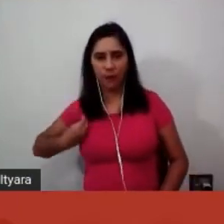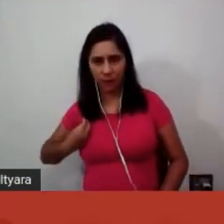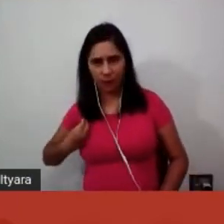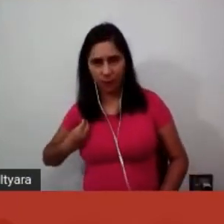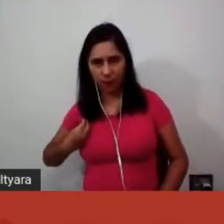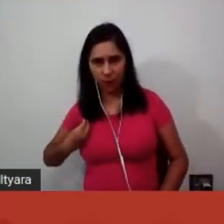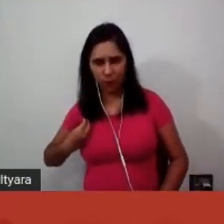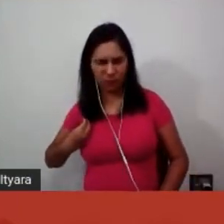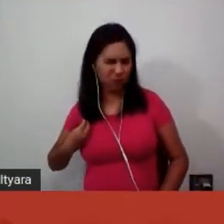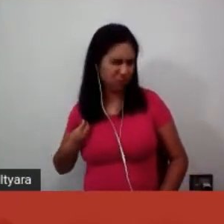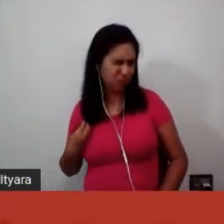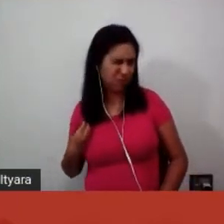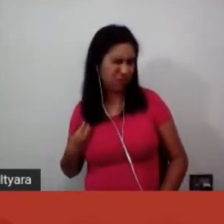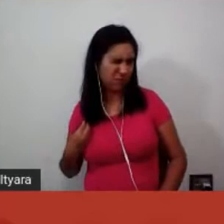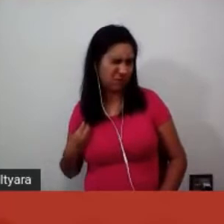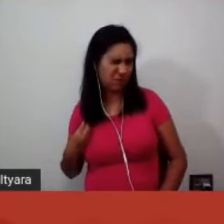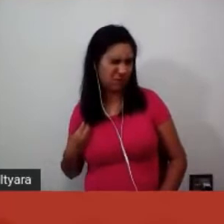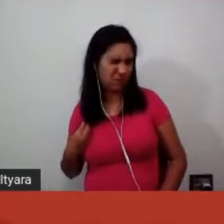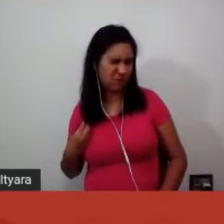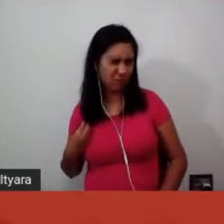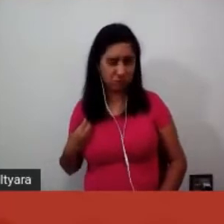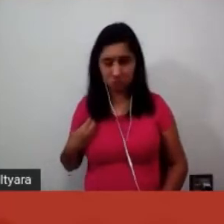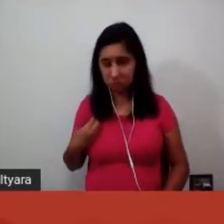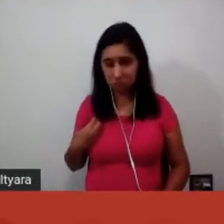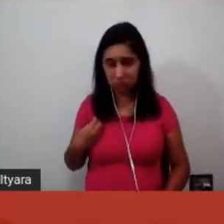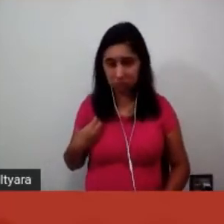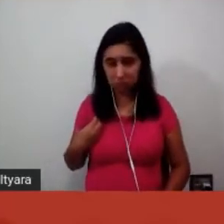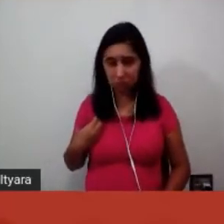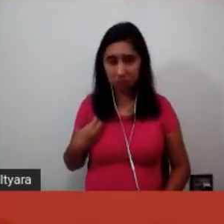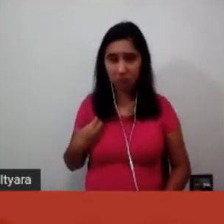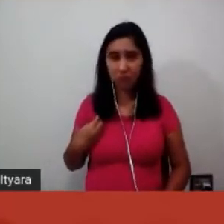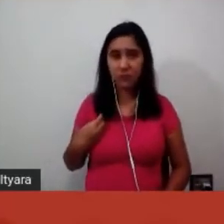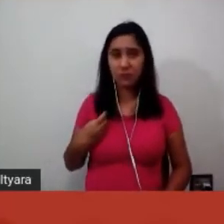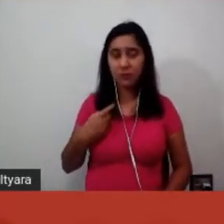Será que a ideia é discutir